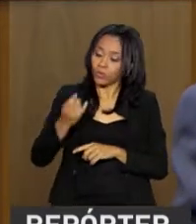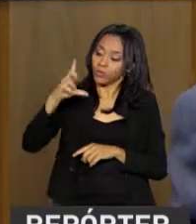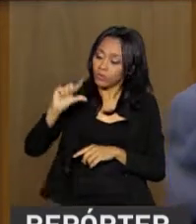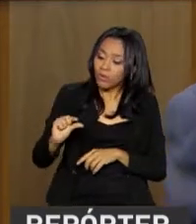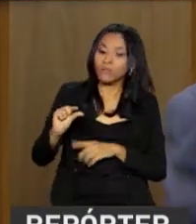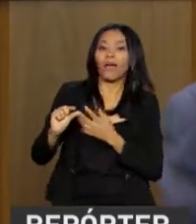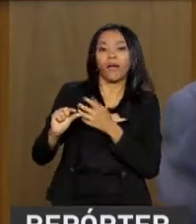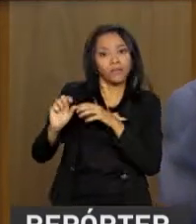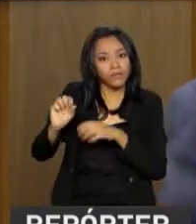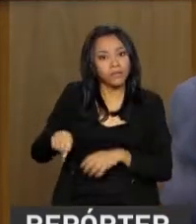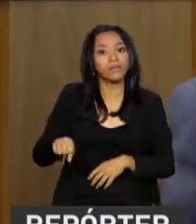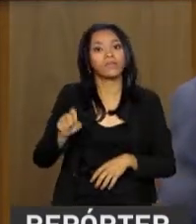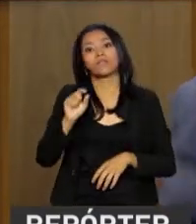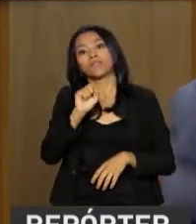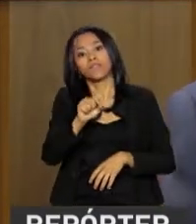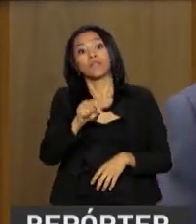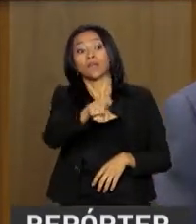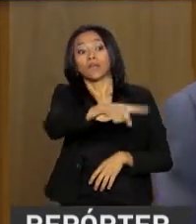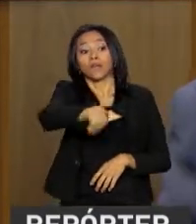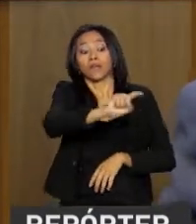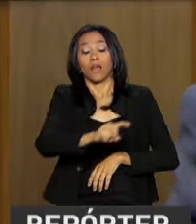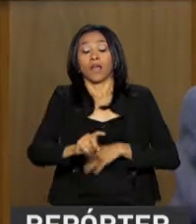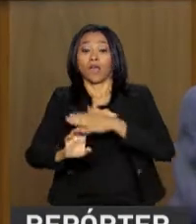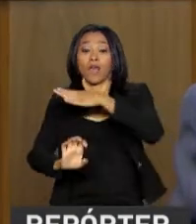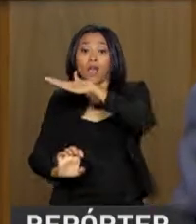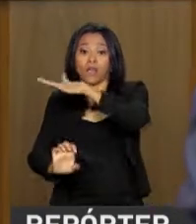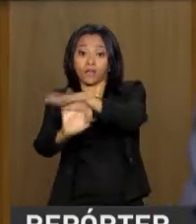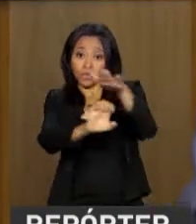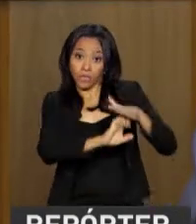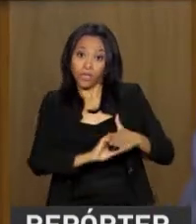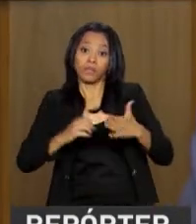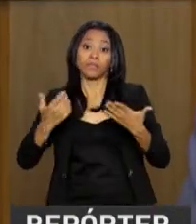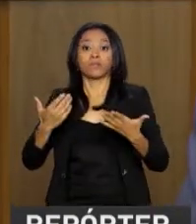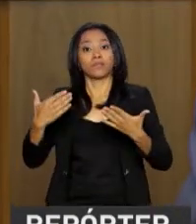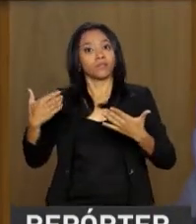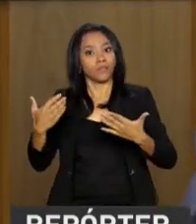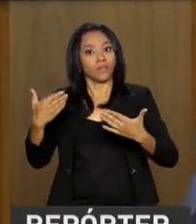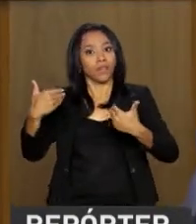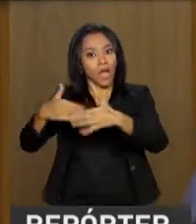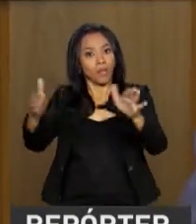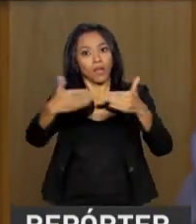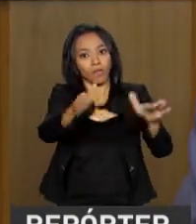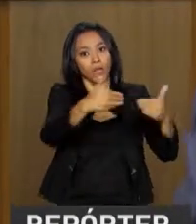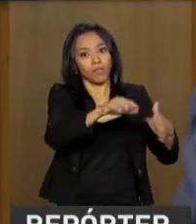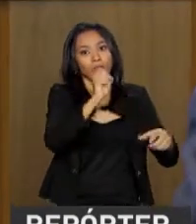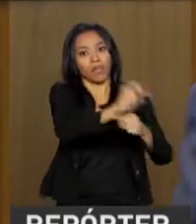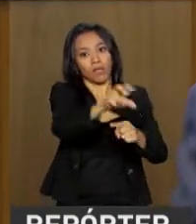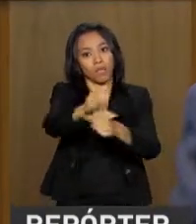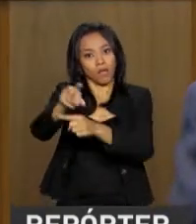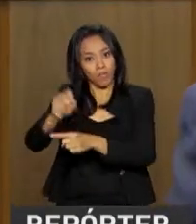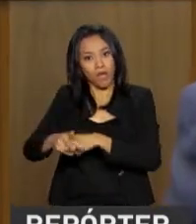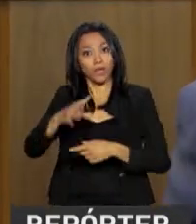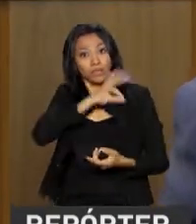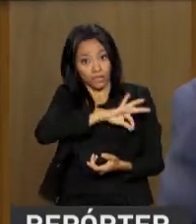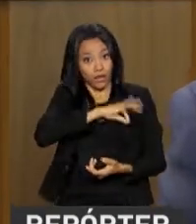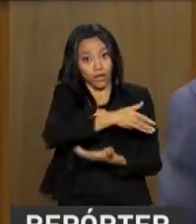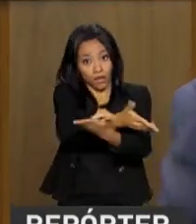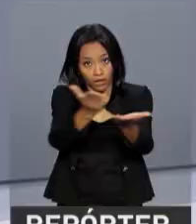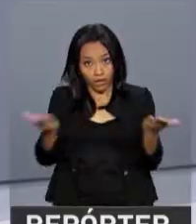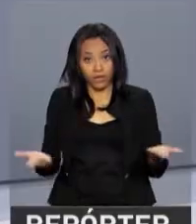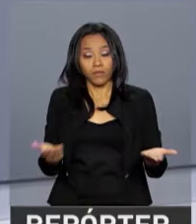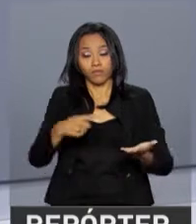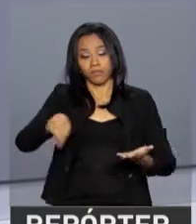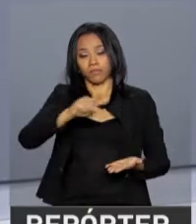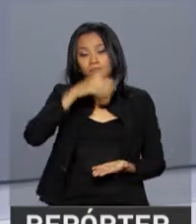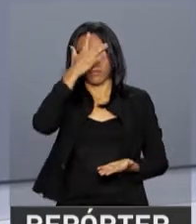interessa à população as firmas investem mais e com isso se cria mais empregos e dar mais emprego mais salário para a população como um todo